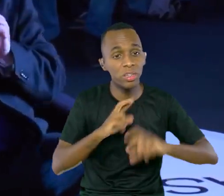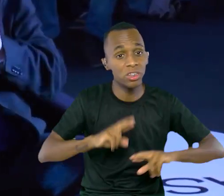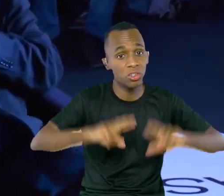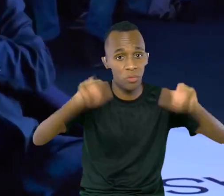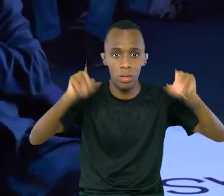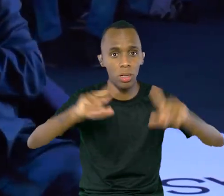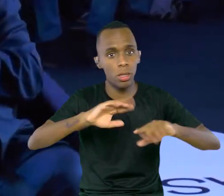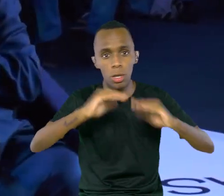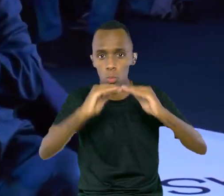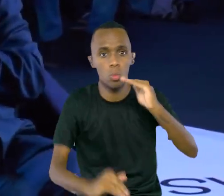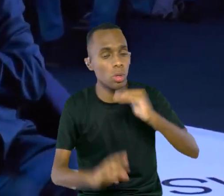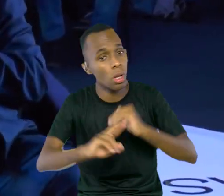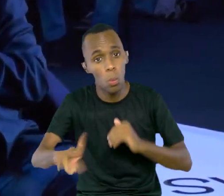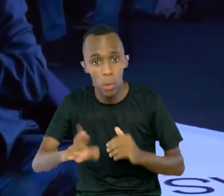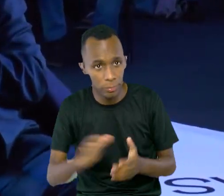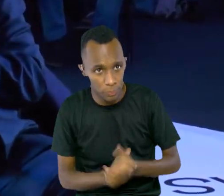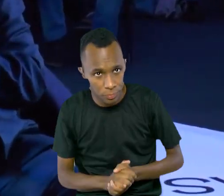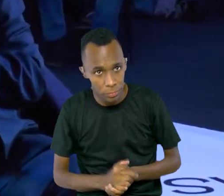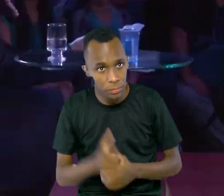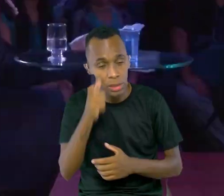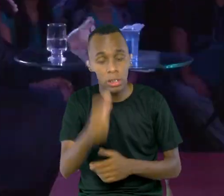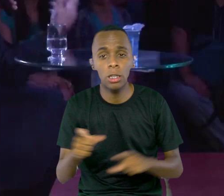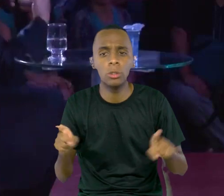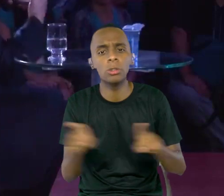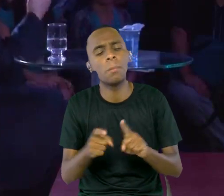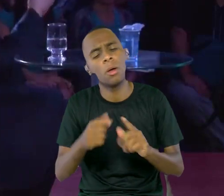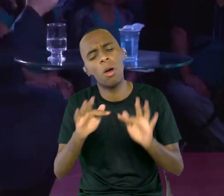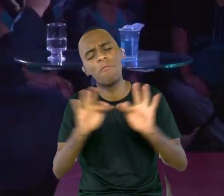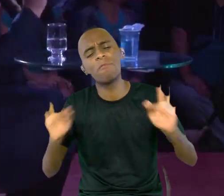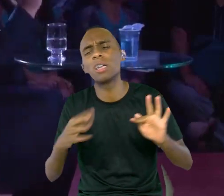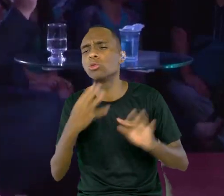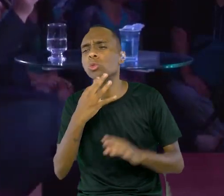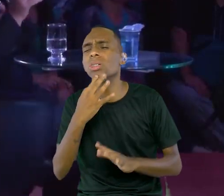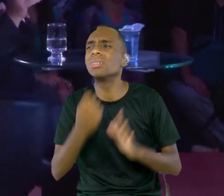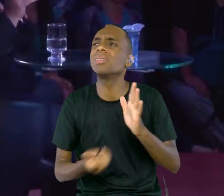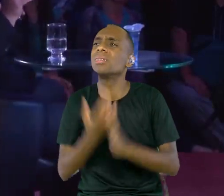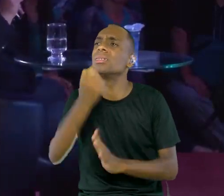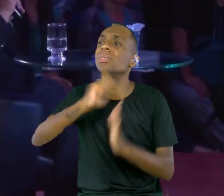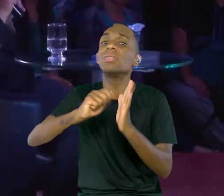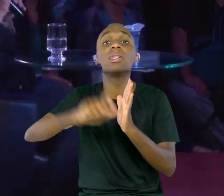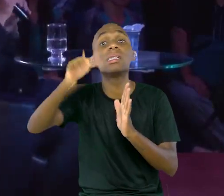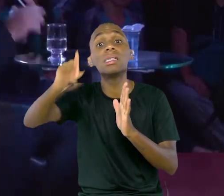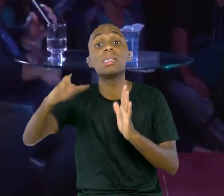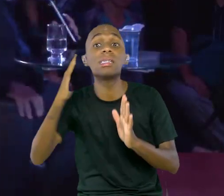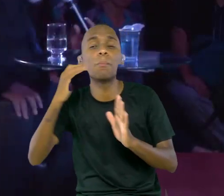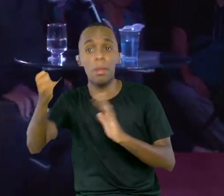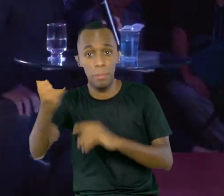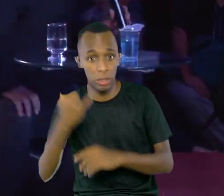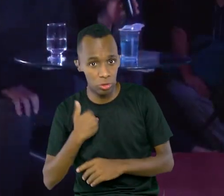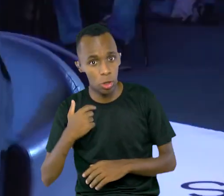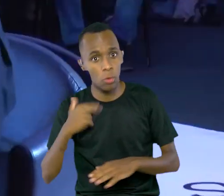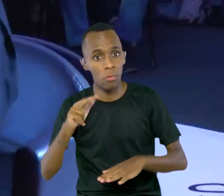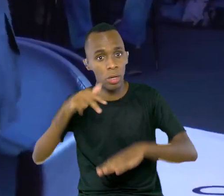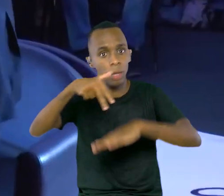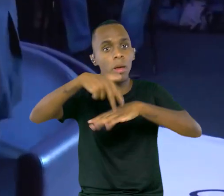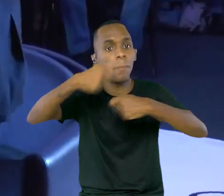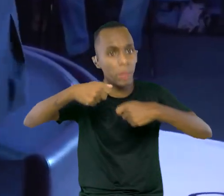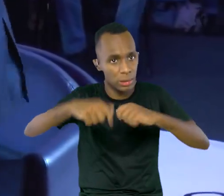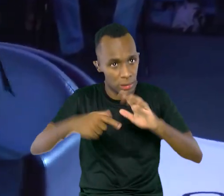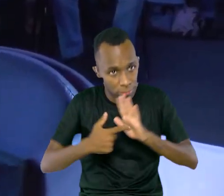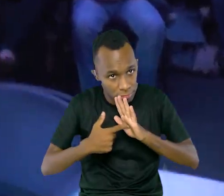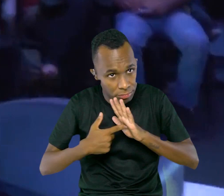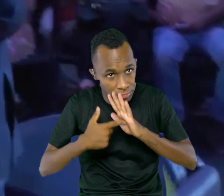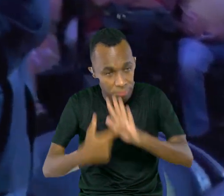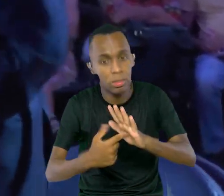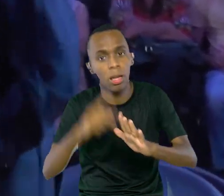Surdos e ouvintes são diferentes, não são desiguais. É interessante, é uma frase que eu não conheço a autoria. Se alguém souber até me diz, eu vou levantar